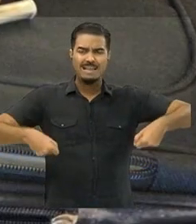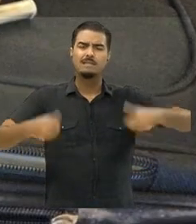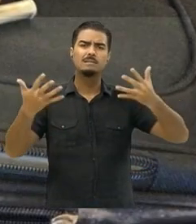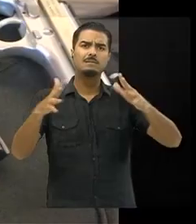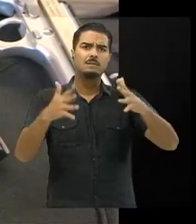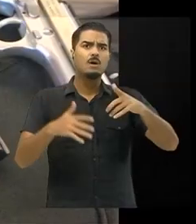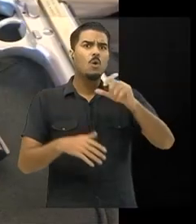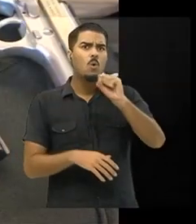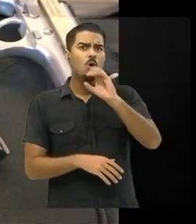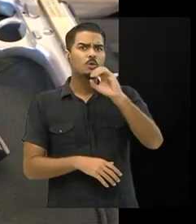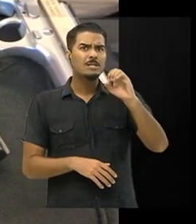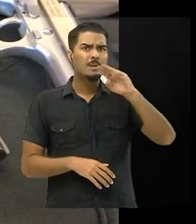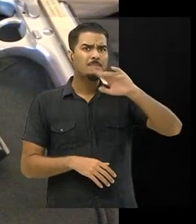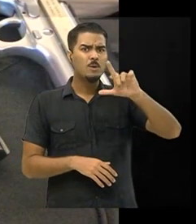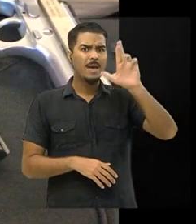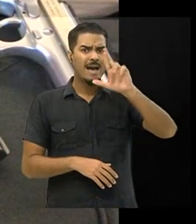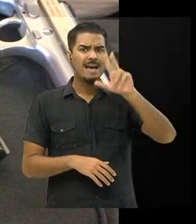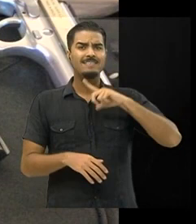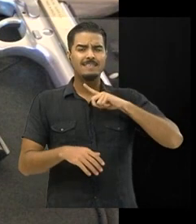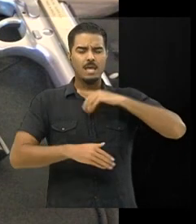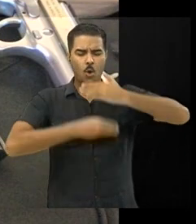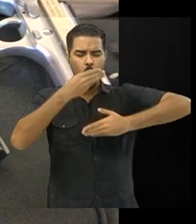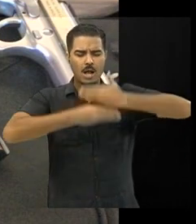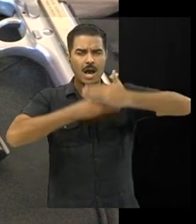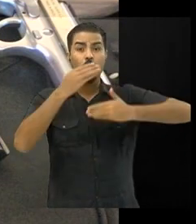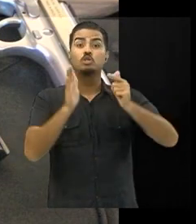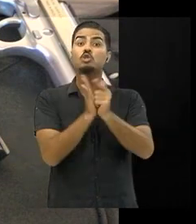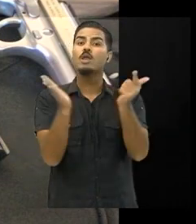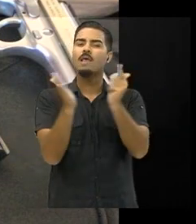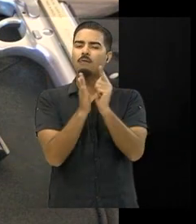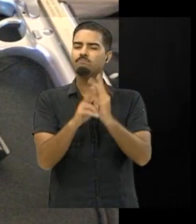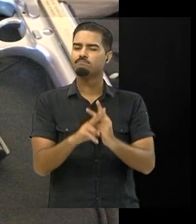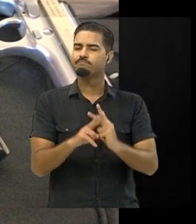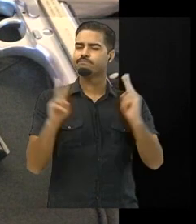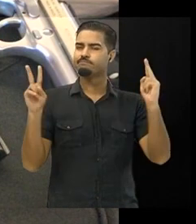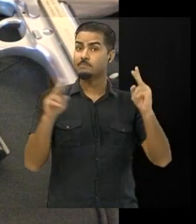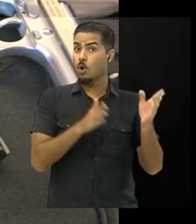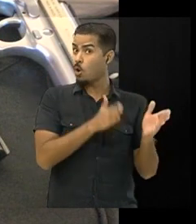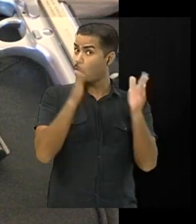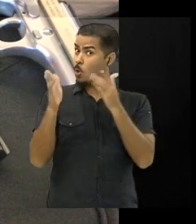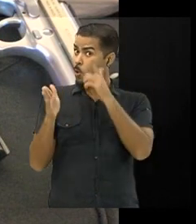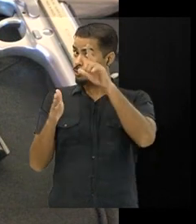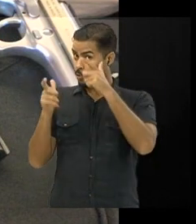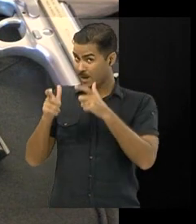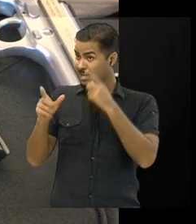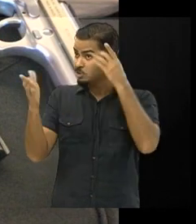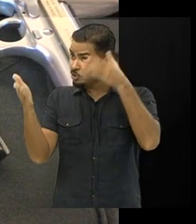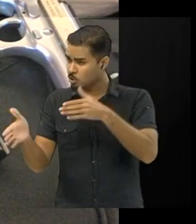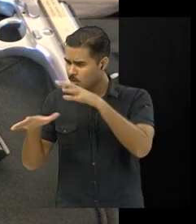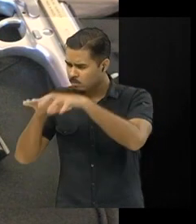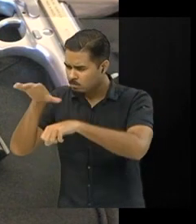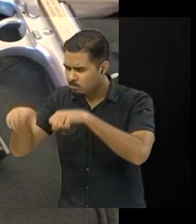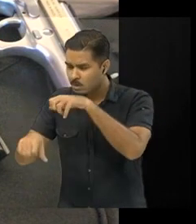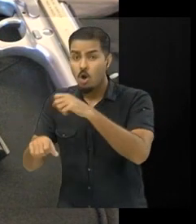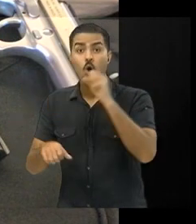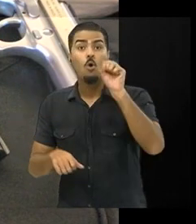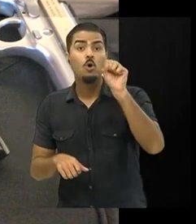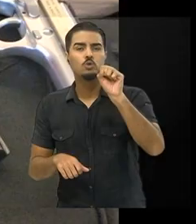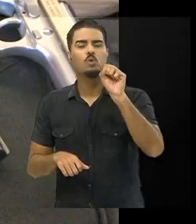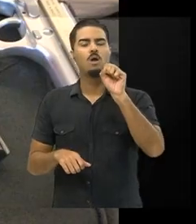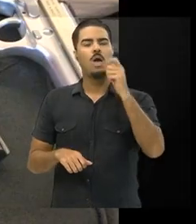800 mil reais embrulhados em um jornal em outro endereço foram encontradas oito armas de fogo além de